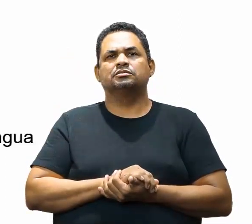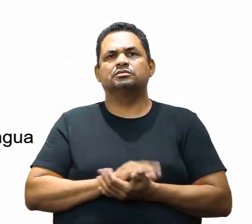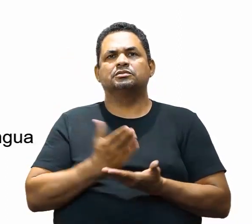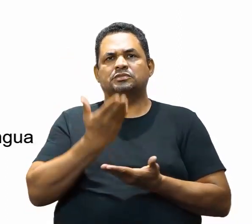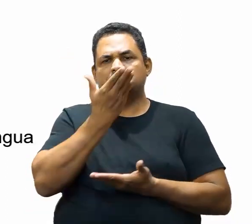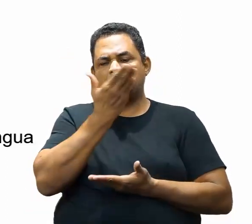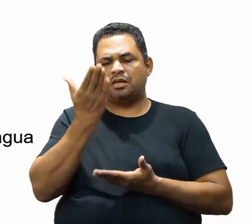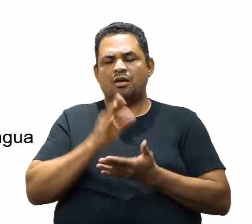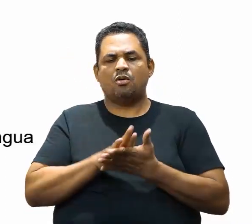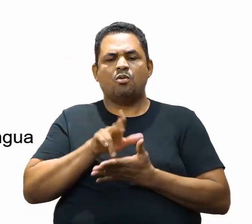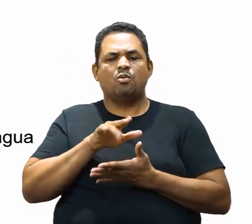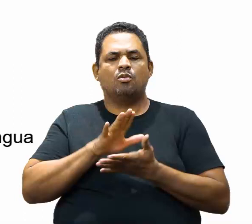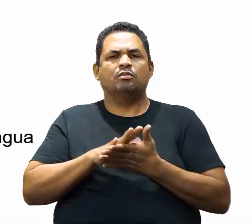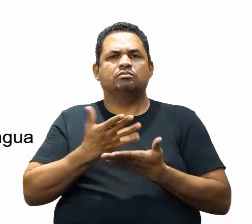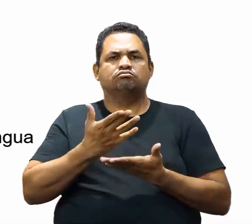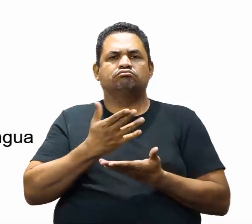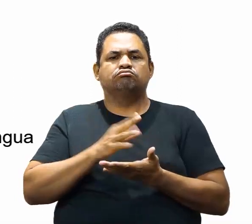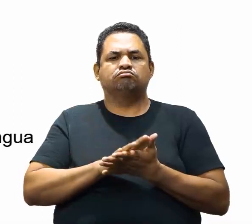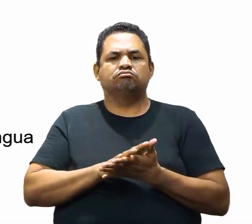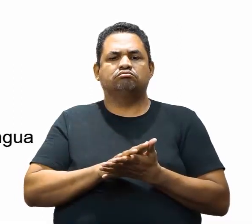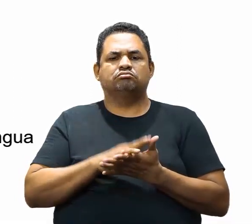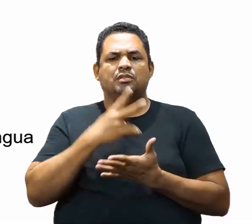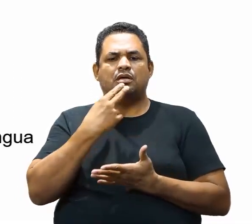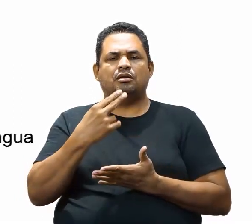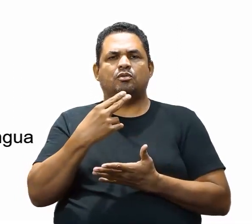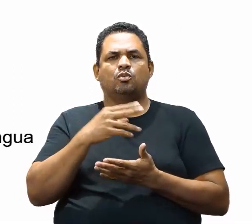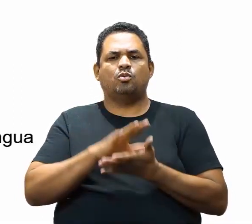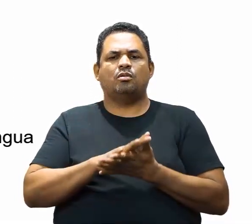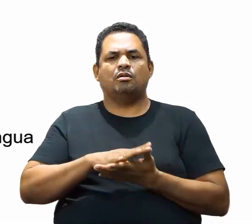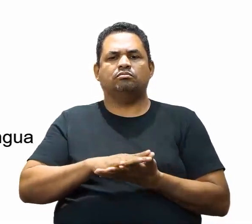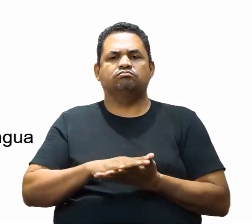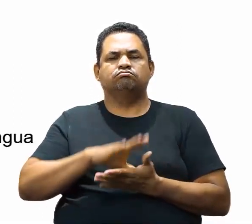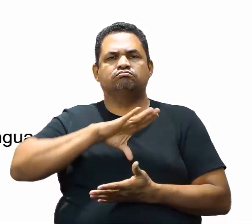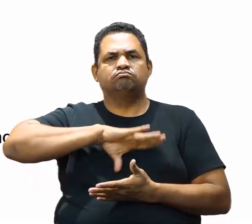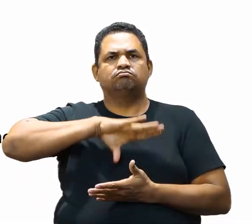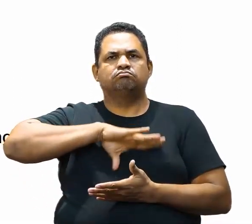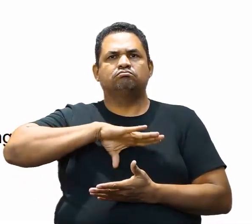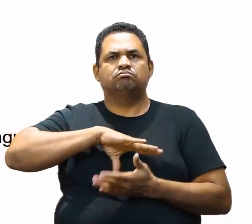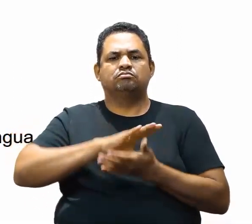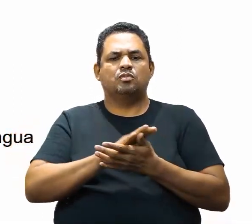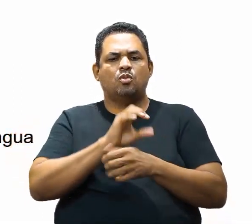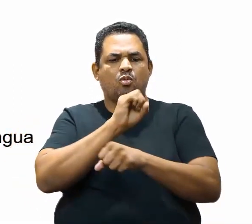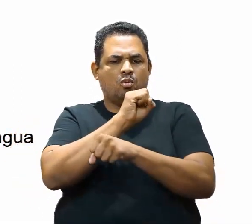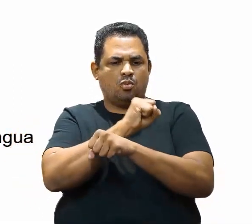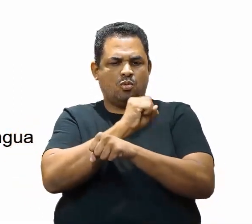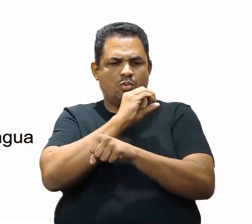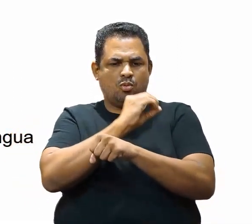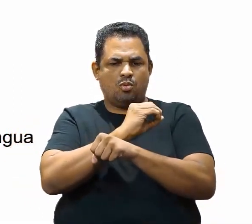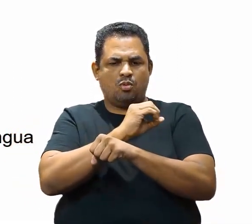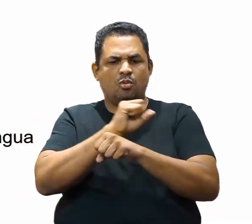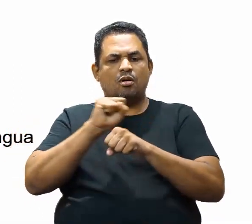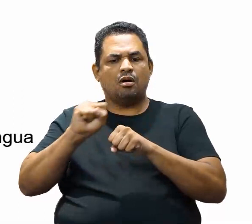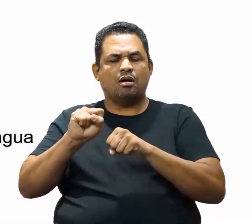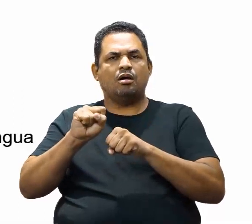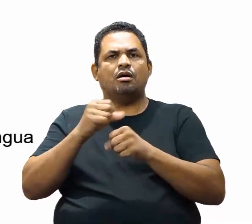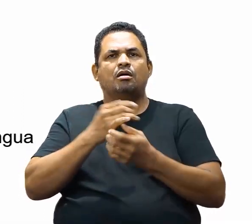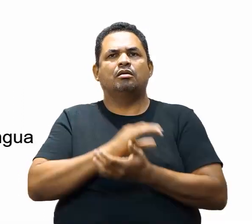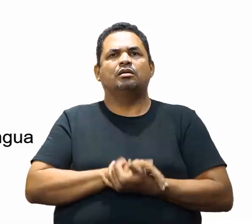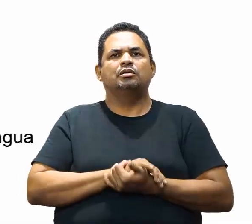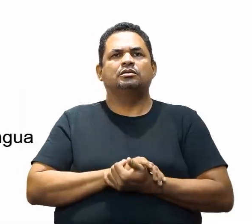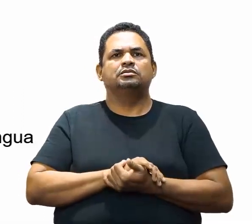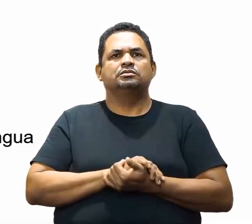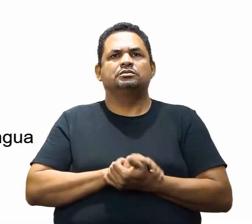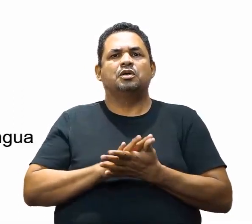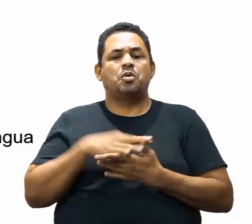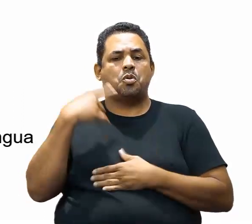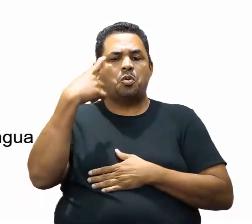língua portuguesa, com a exceção do neutro, né, que não há na gramática da língua portuguesa. O artigo em espanhol, como